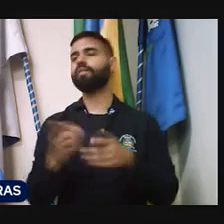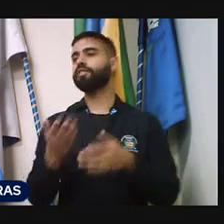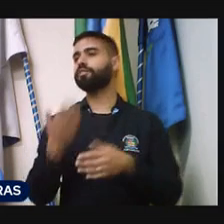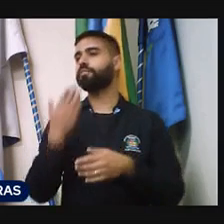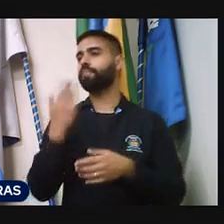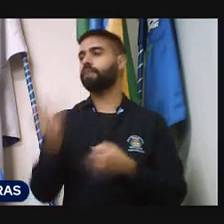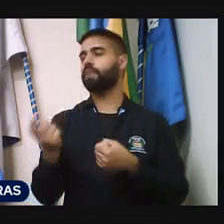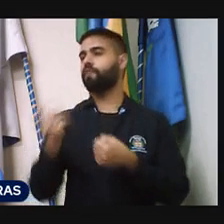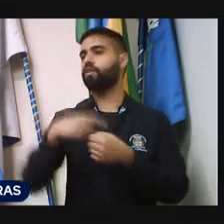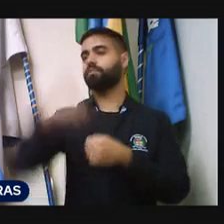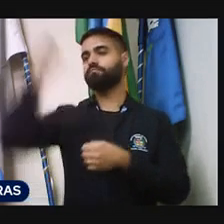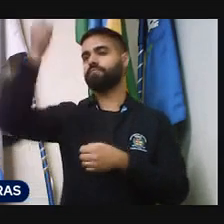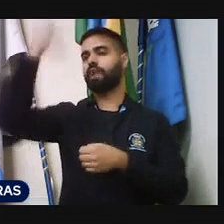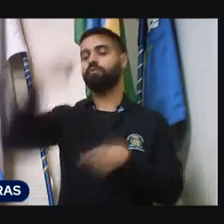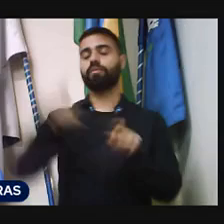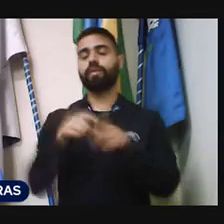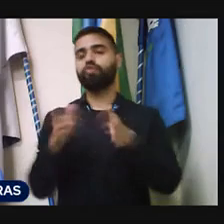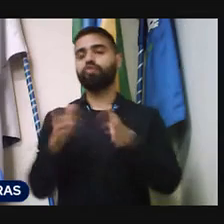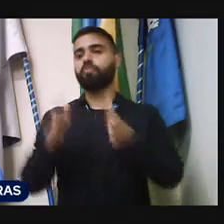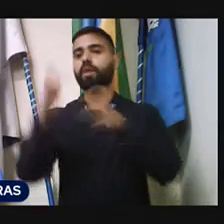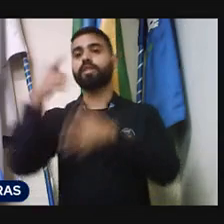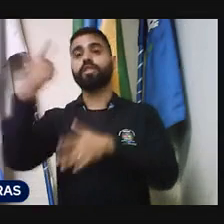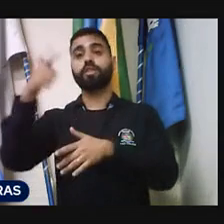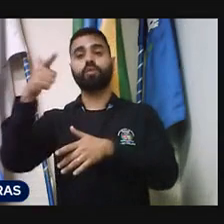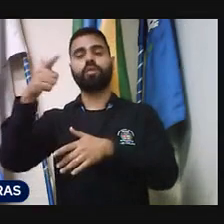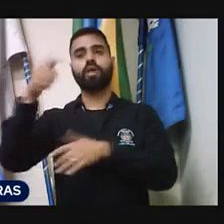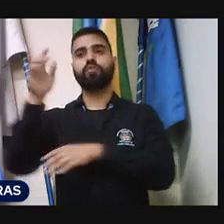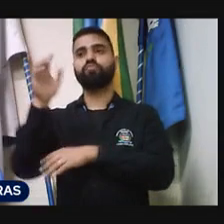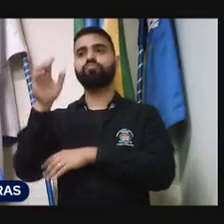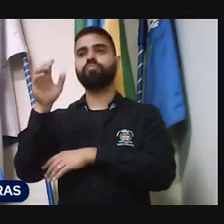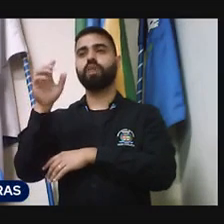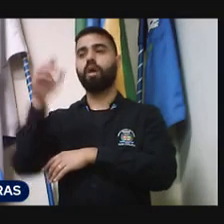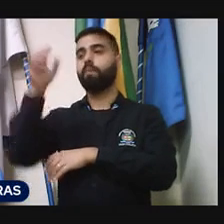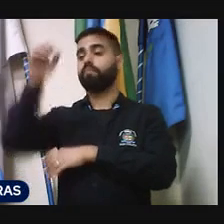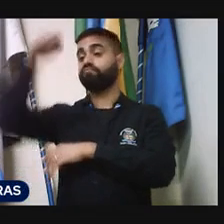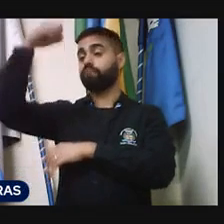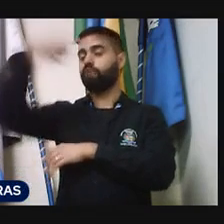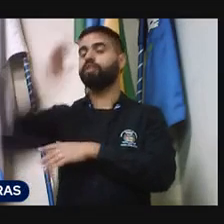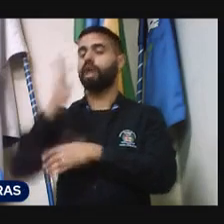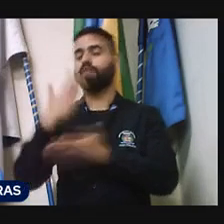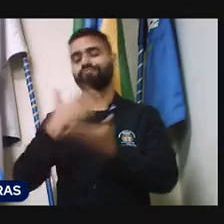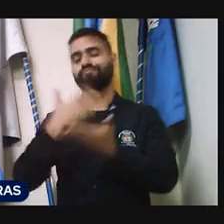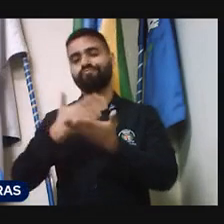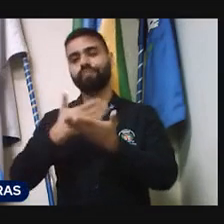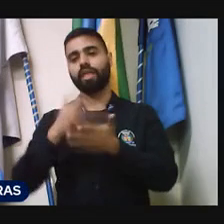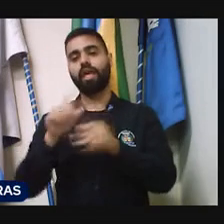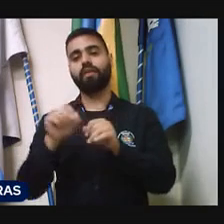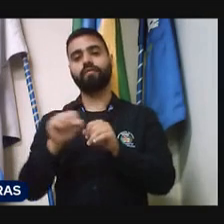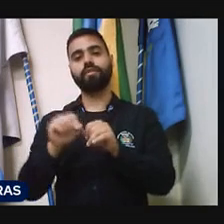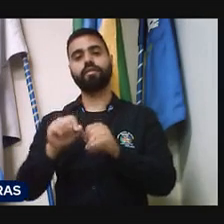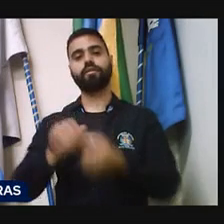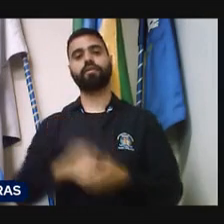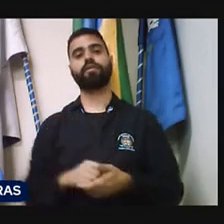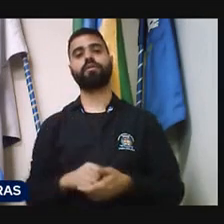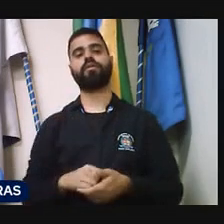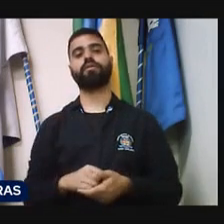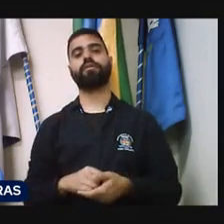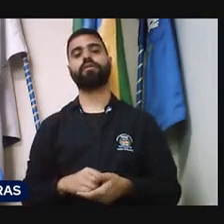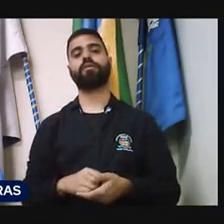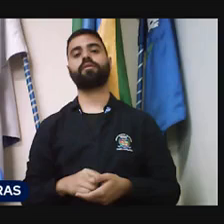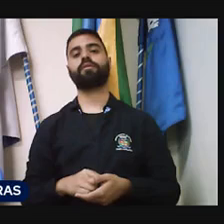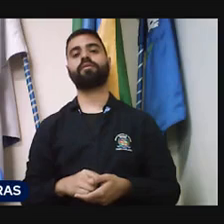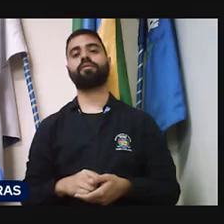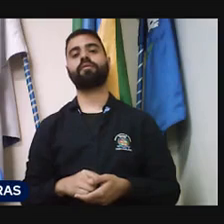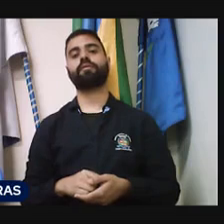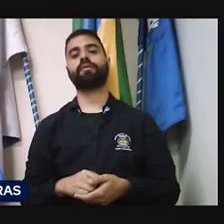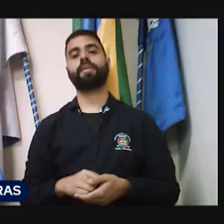dessa iluminação dos postes que estão lá sem os braços então ele já começar a fazer a gente pede aí que era